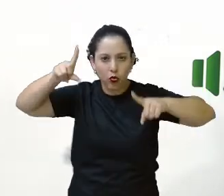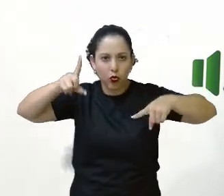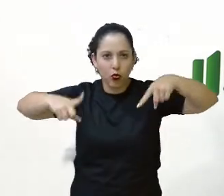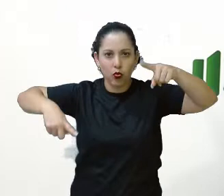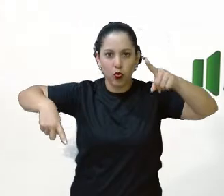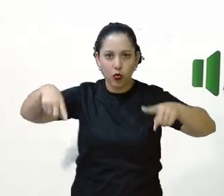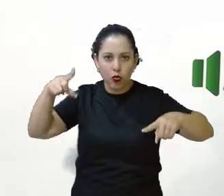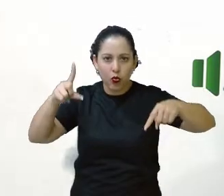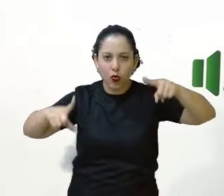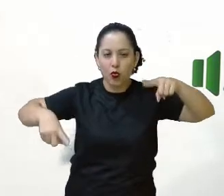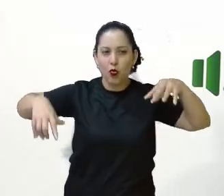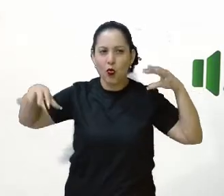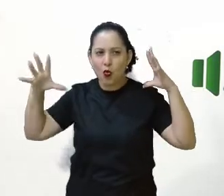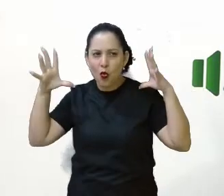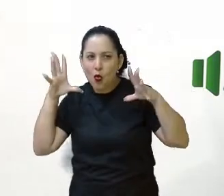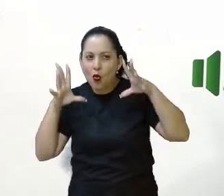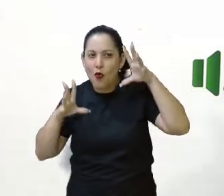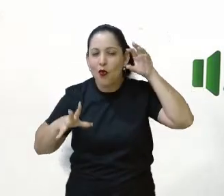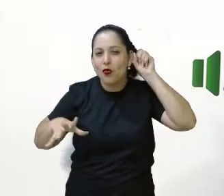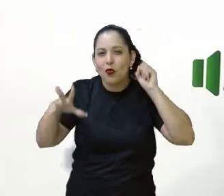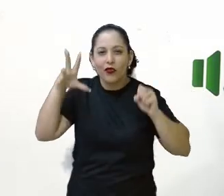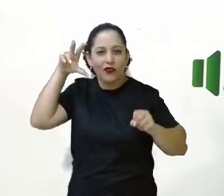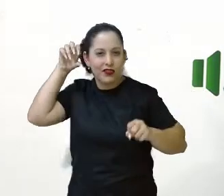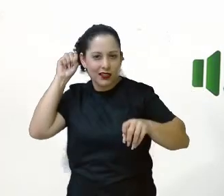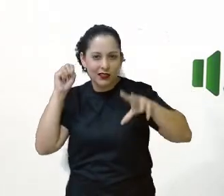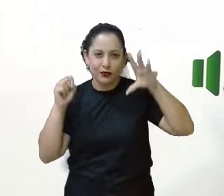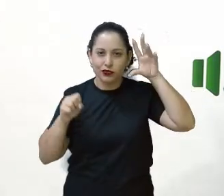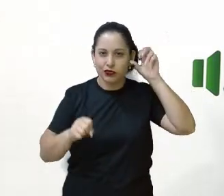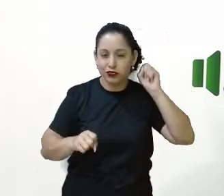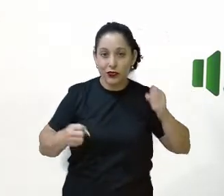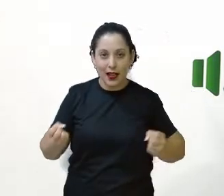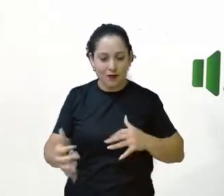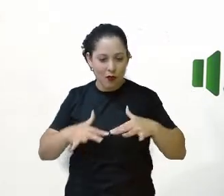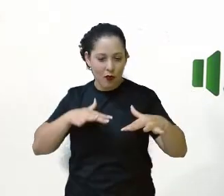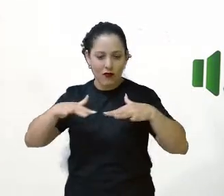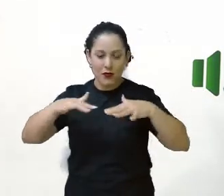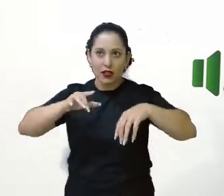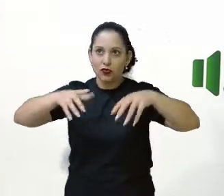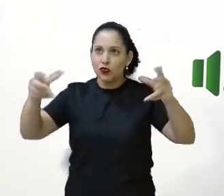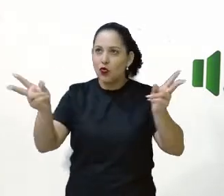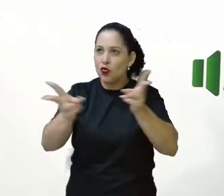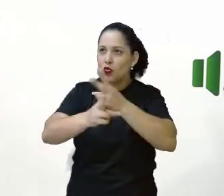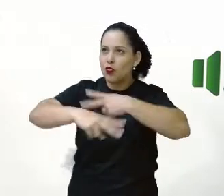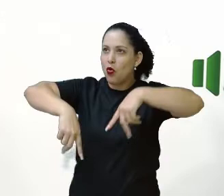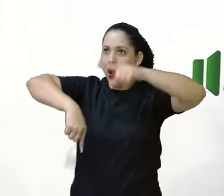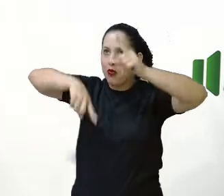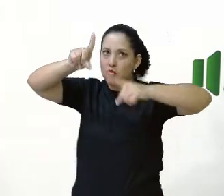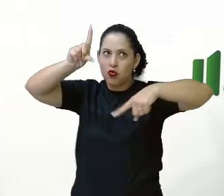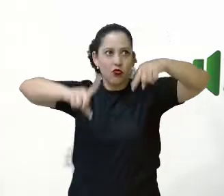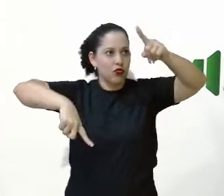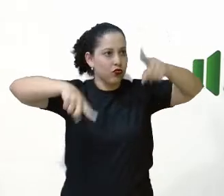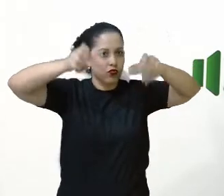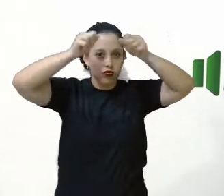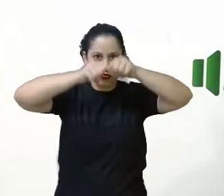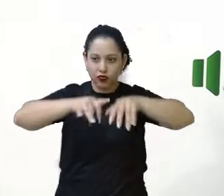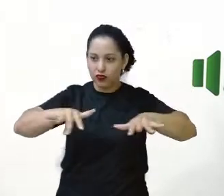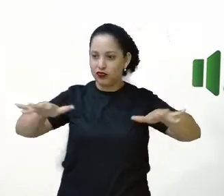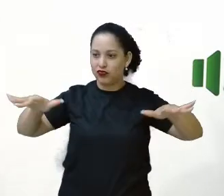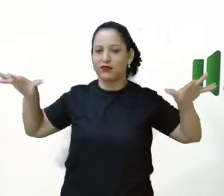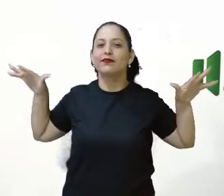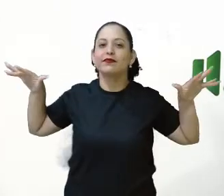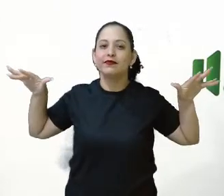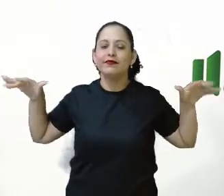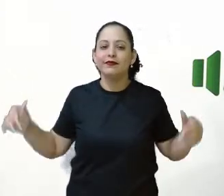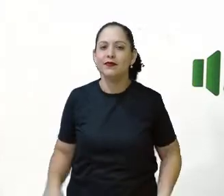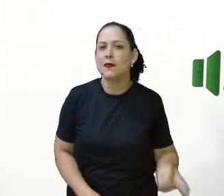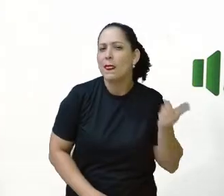dos corpos. São ondas que vibram, né, no ar e que se propagam. Então, e o